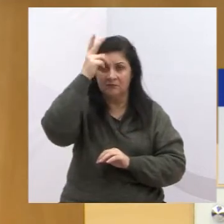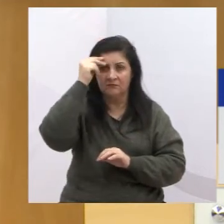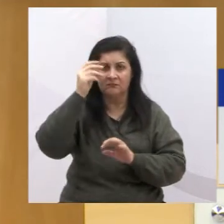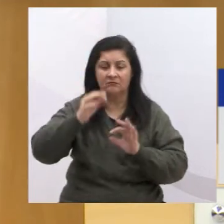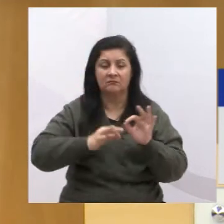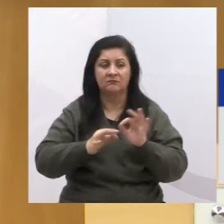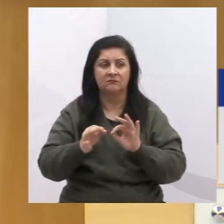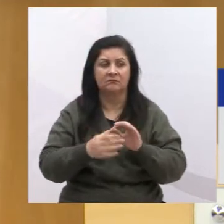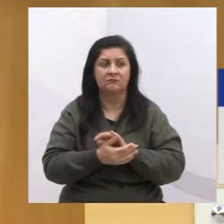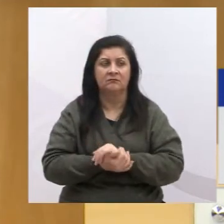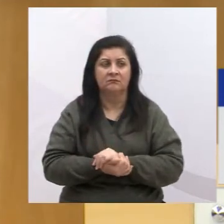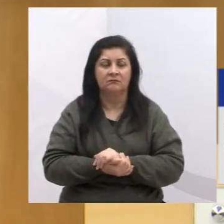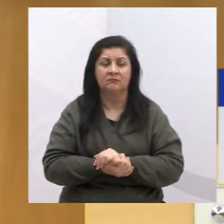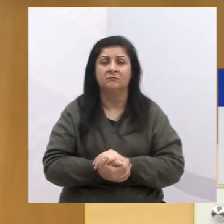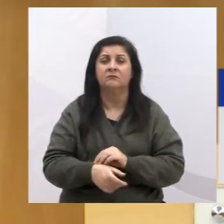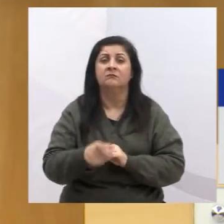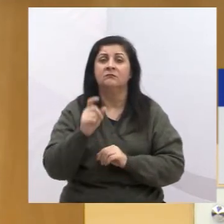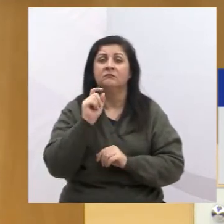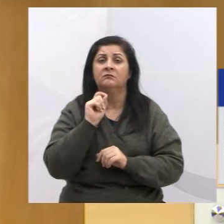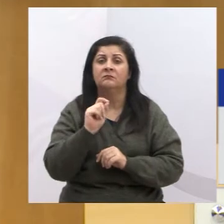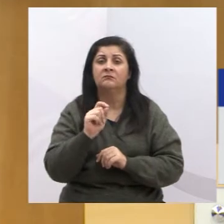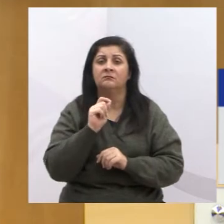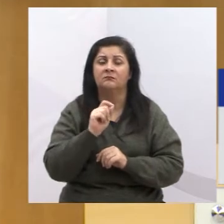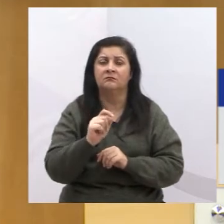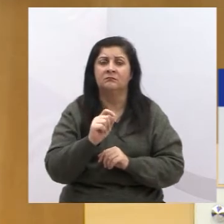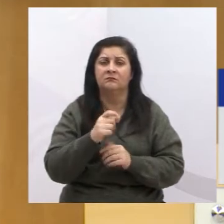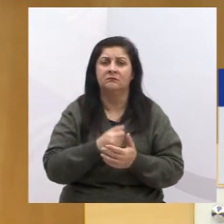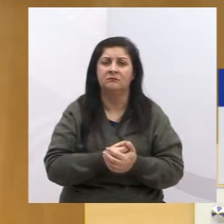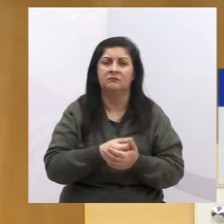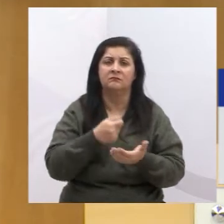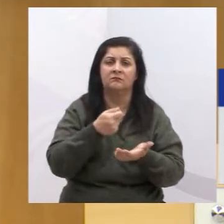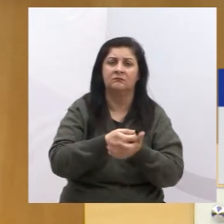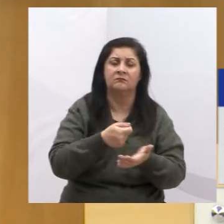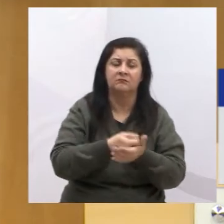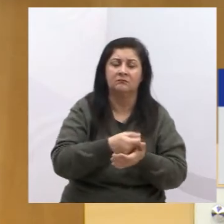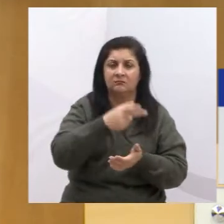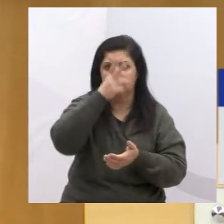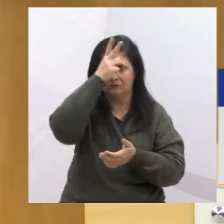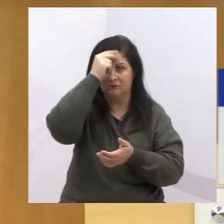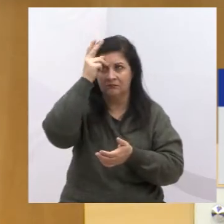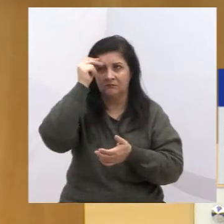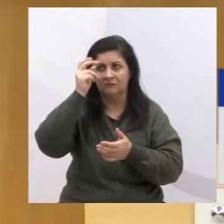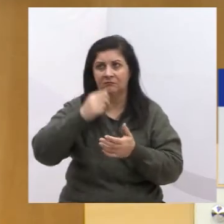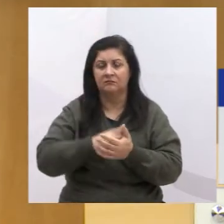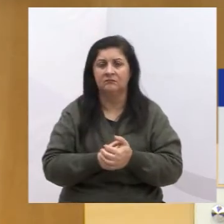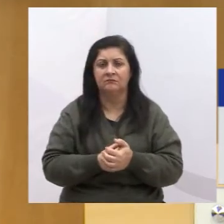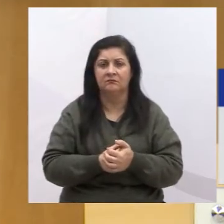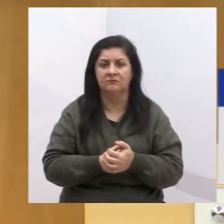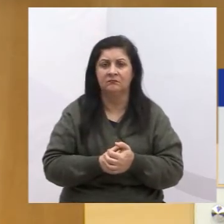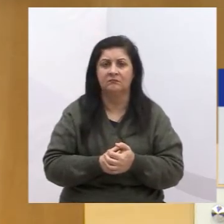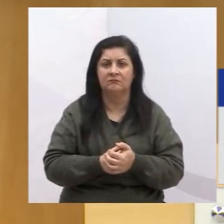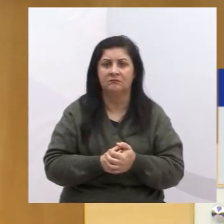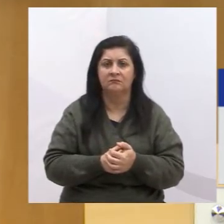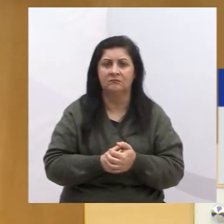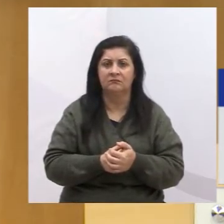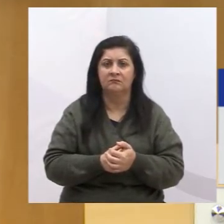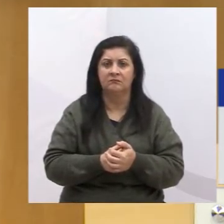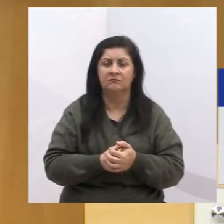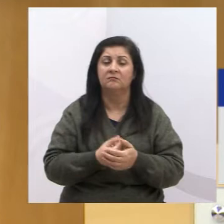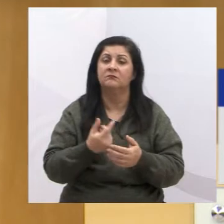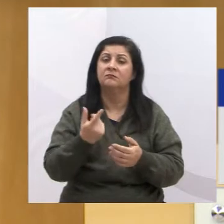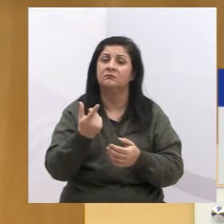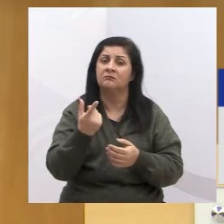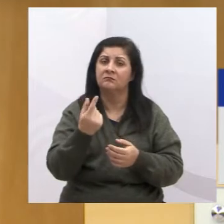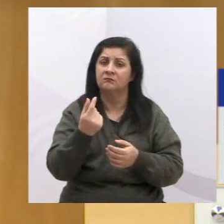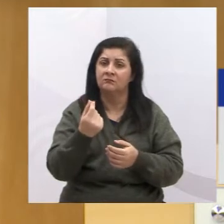toda a sociedade, porque quem custeia a prefeitura, quem custeia o Estado, quem custeia a União, são os tributos